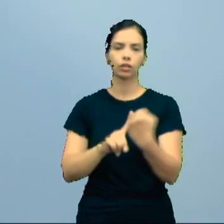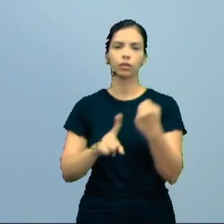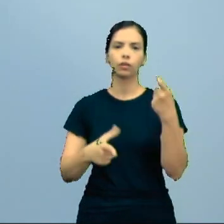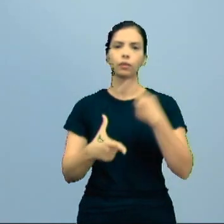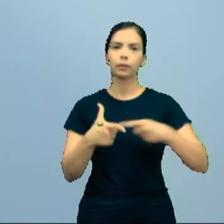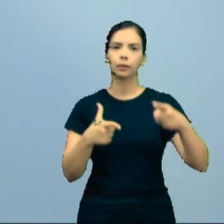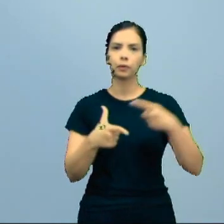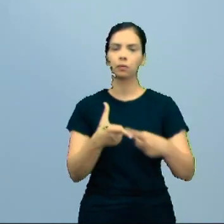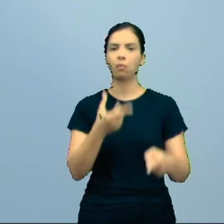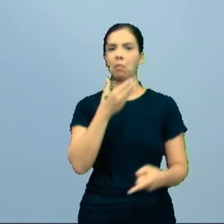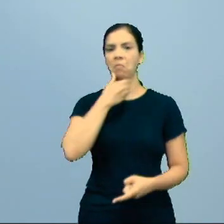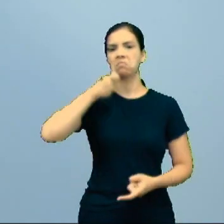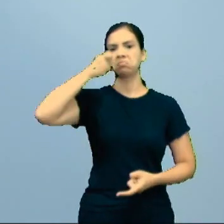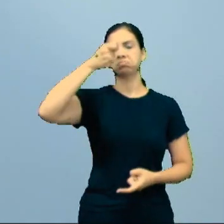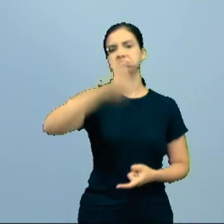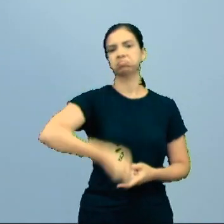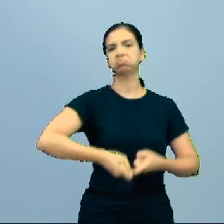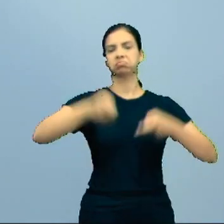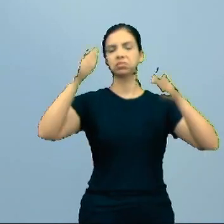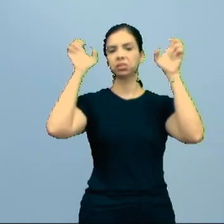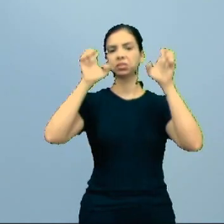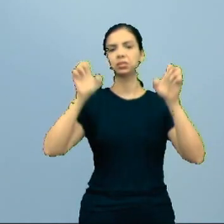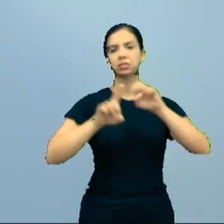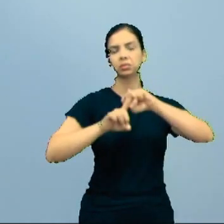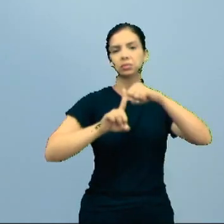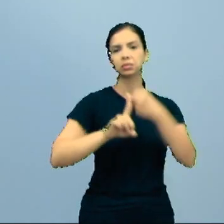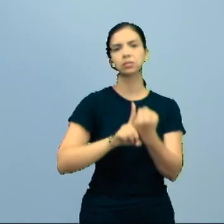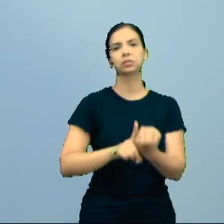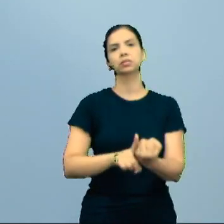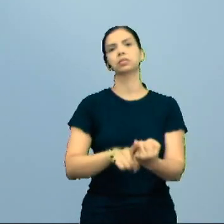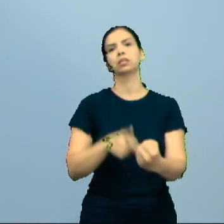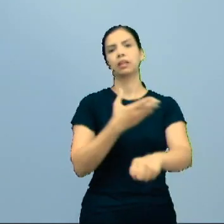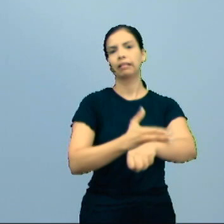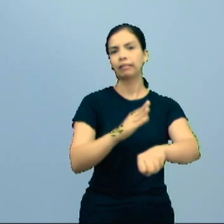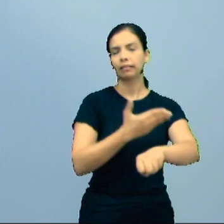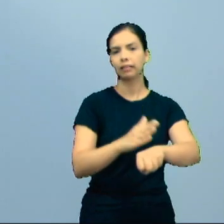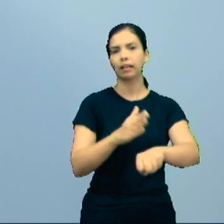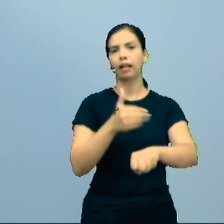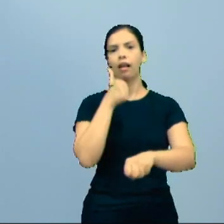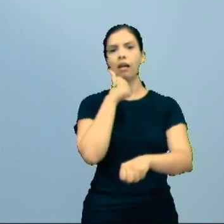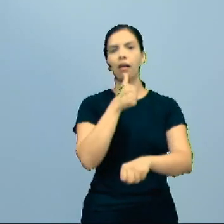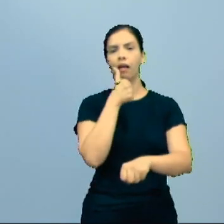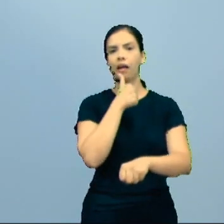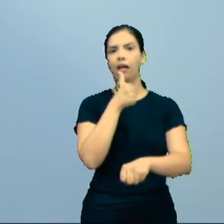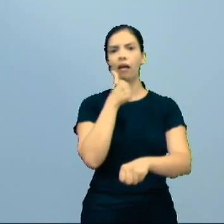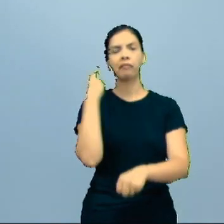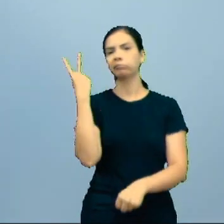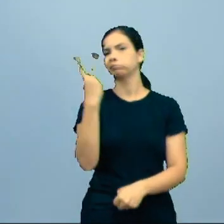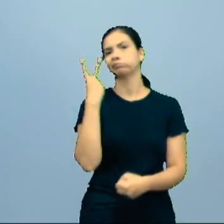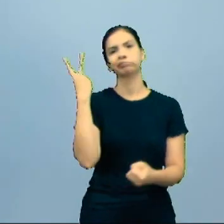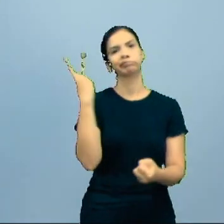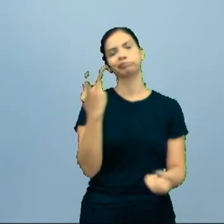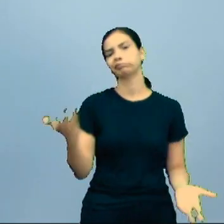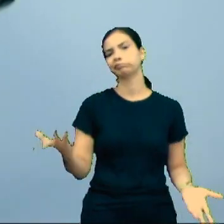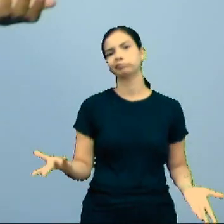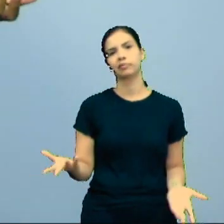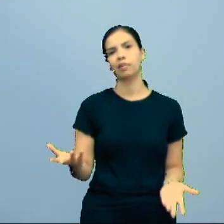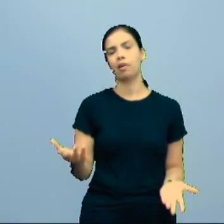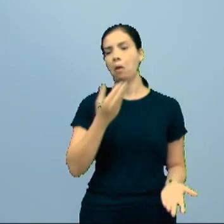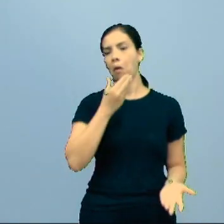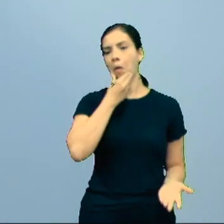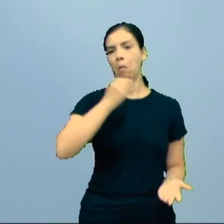problema do machismo estrutural e aí todo tipo de prática feminina ela é desvalorizada em detrimento das práticas